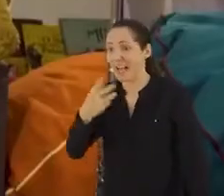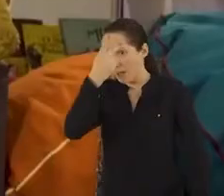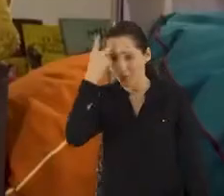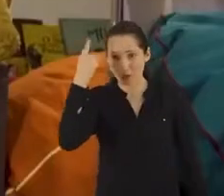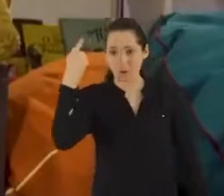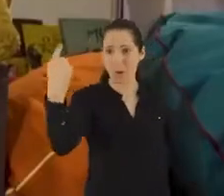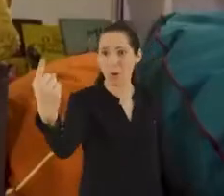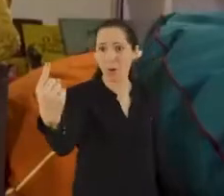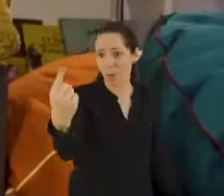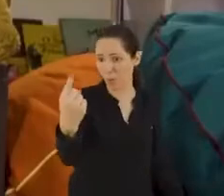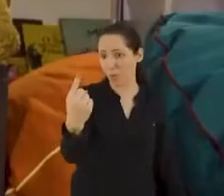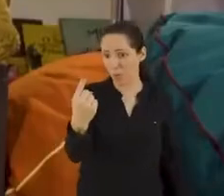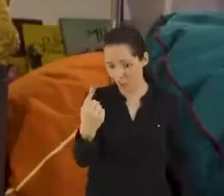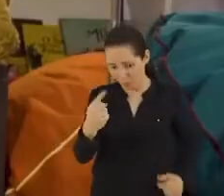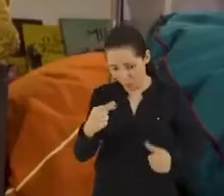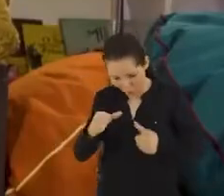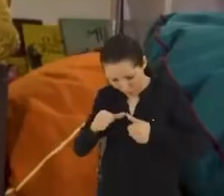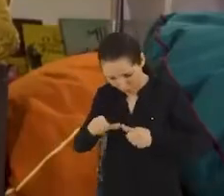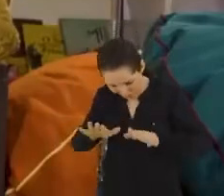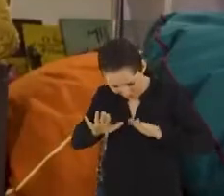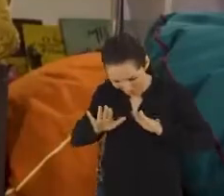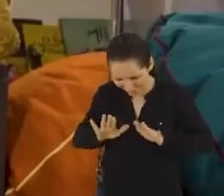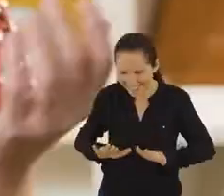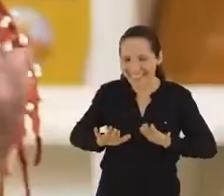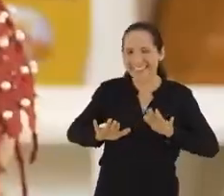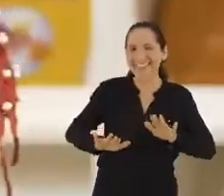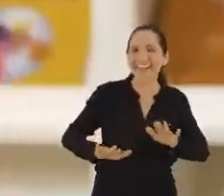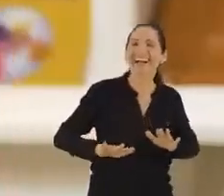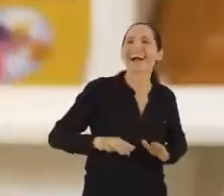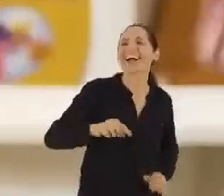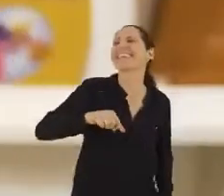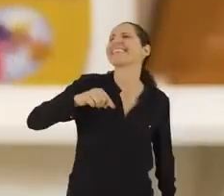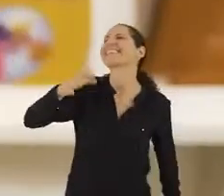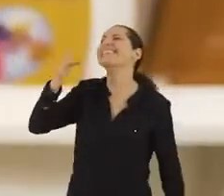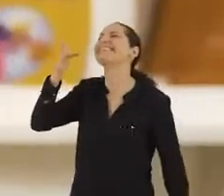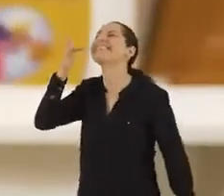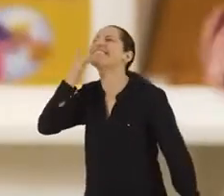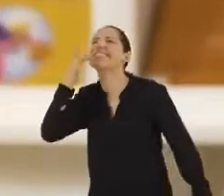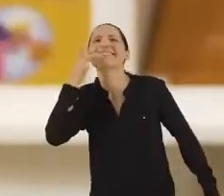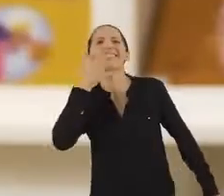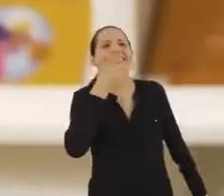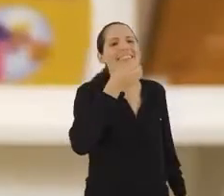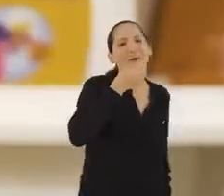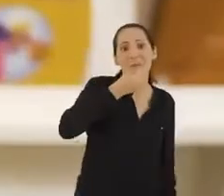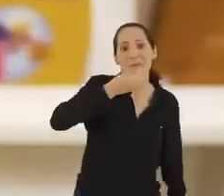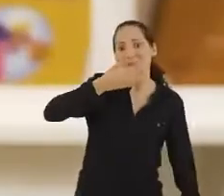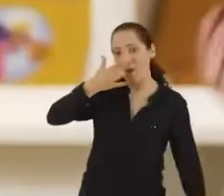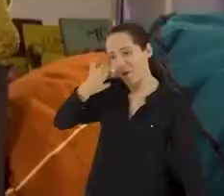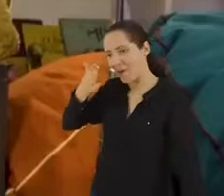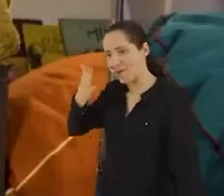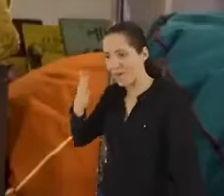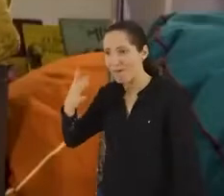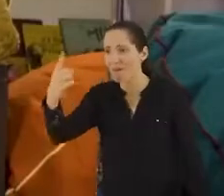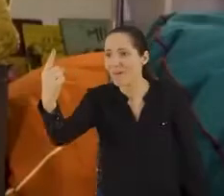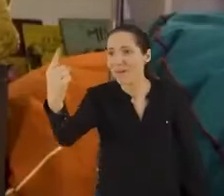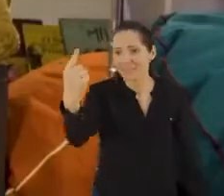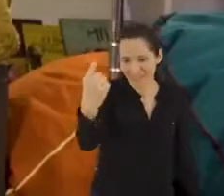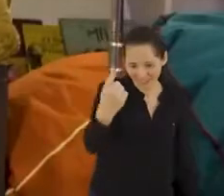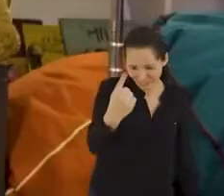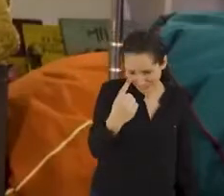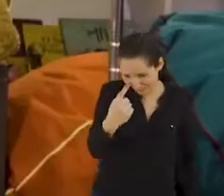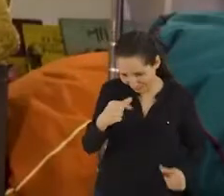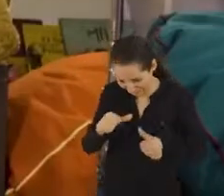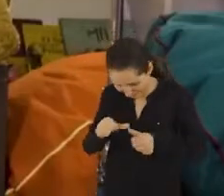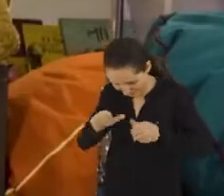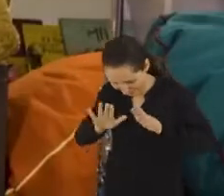quer entrar, mas quem tá dentro não sai. Ah, isso aqui tá muito bom, isso aqui tá bom demais. Olha quem tá fora quer entrar,